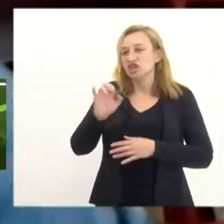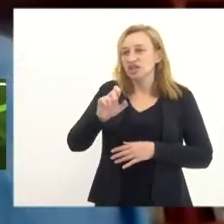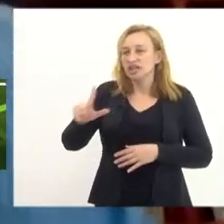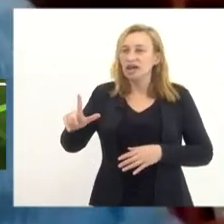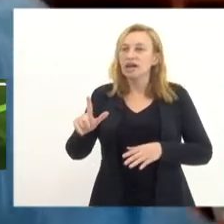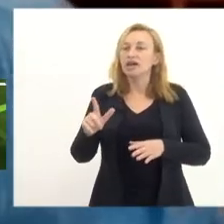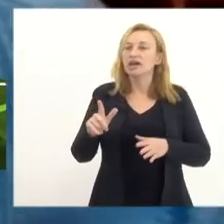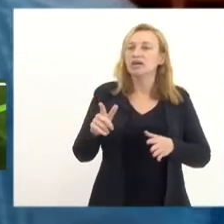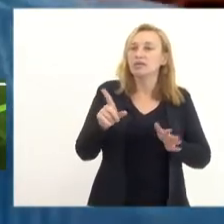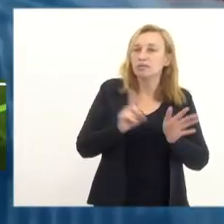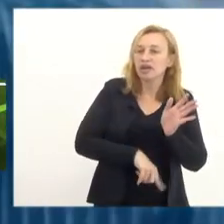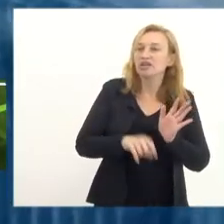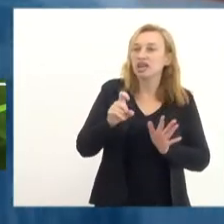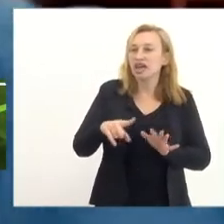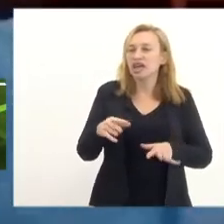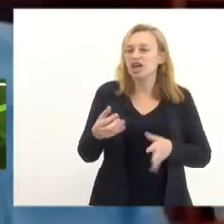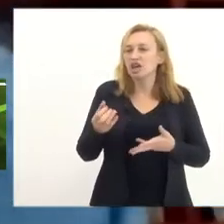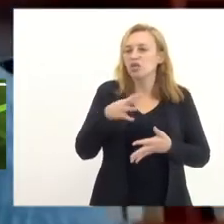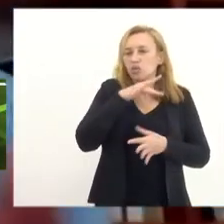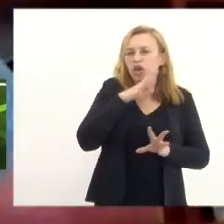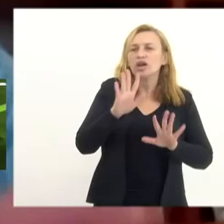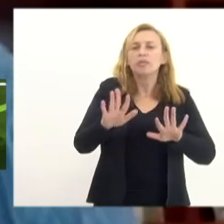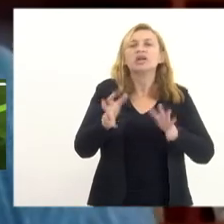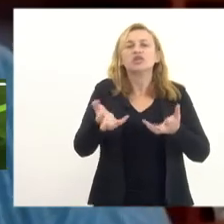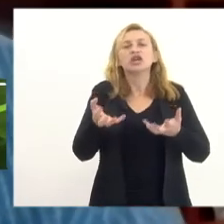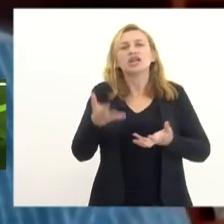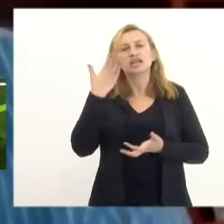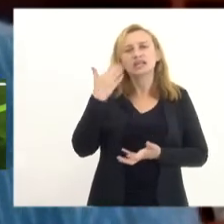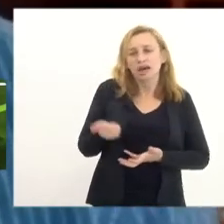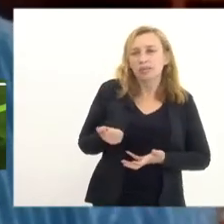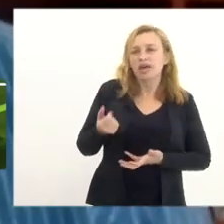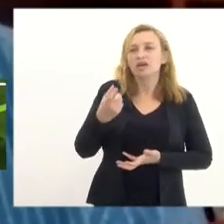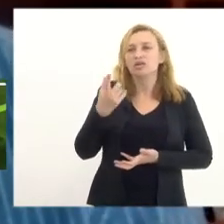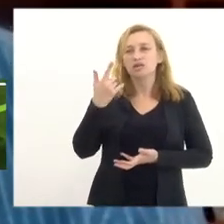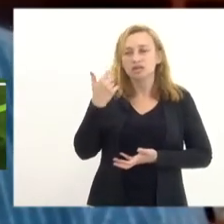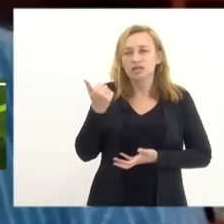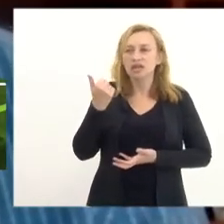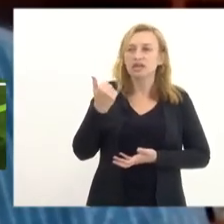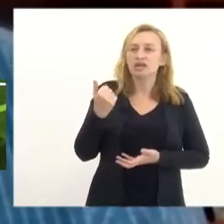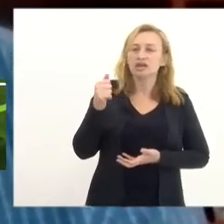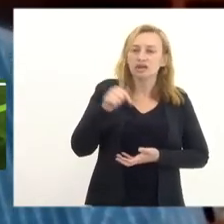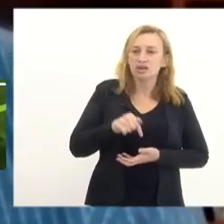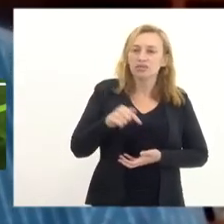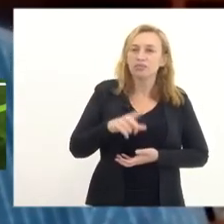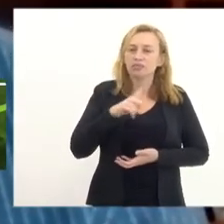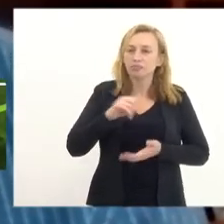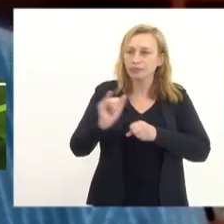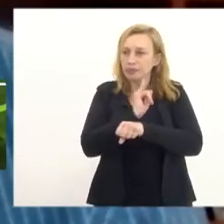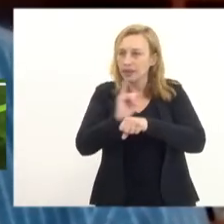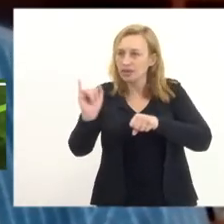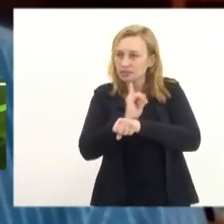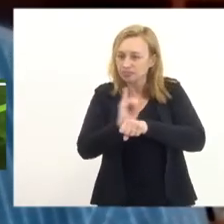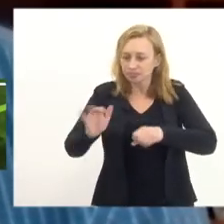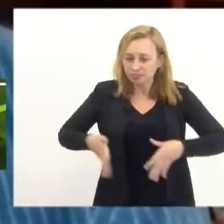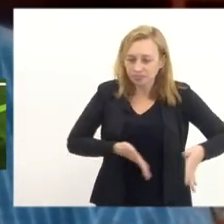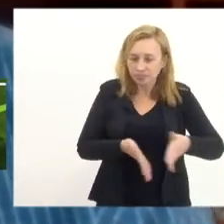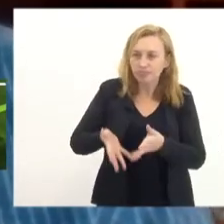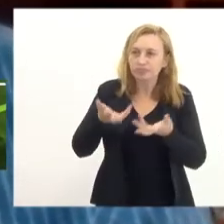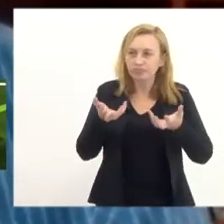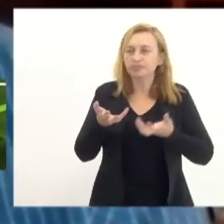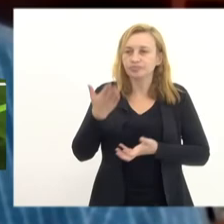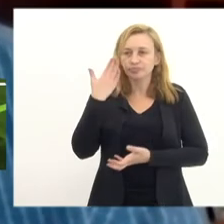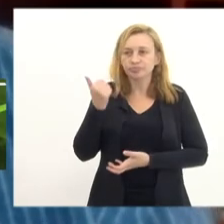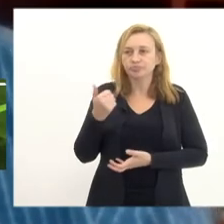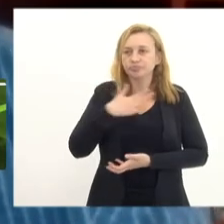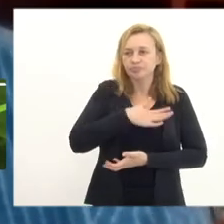insinuar que é ignorante. Enfim, mas aí eu queria saber, porque eu sei que a Equinor tem alguma estratégia nessa direção, e eu gostaria também de saber se